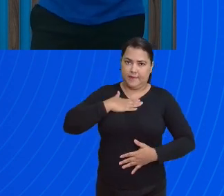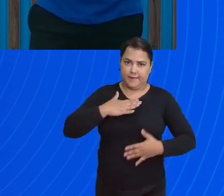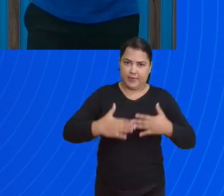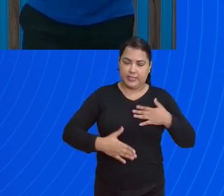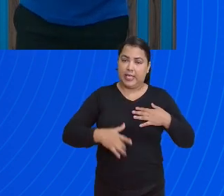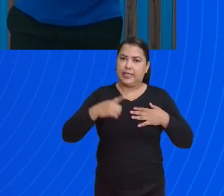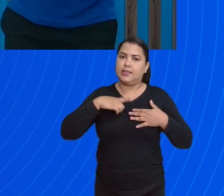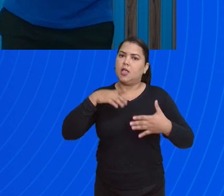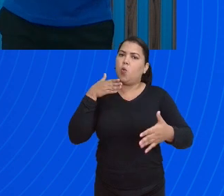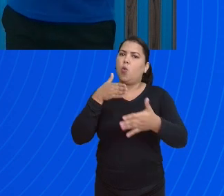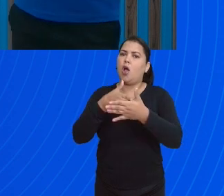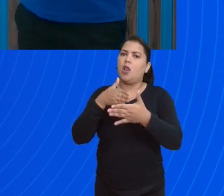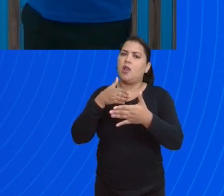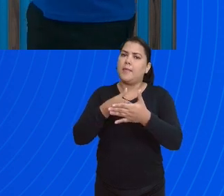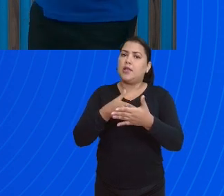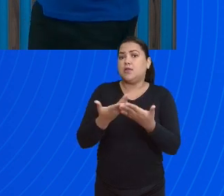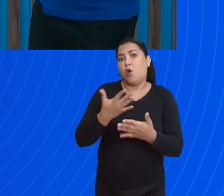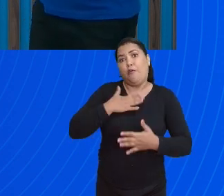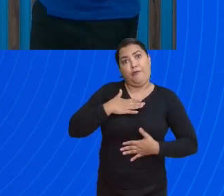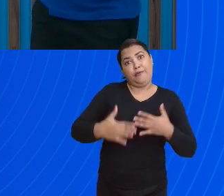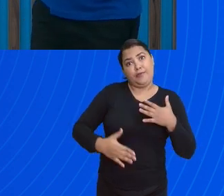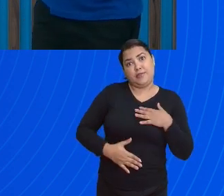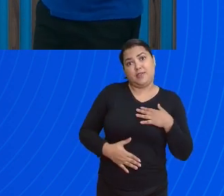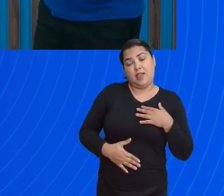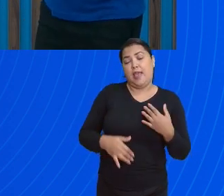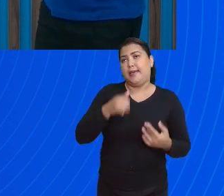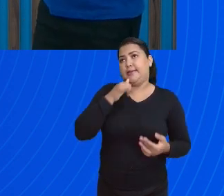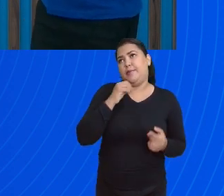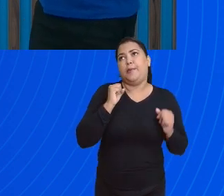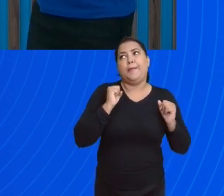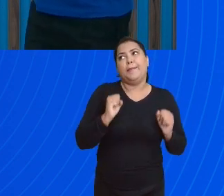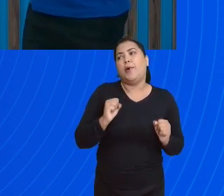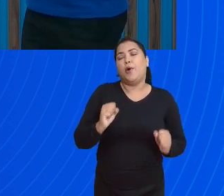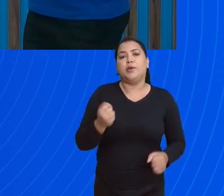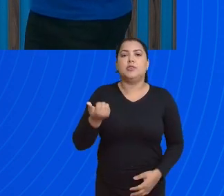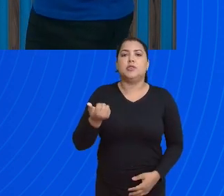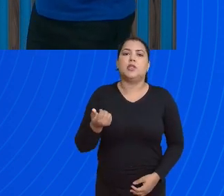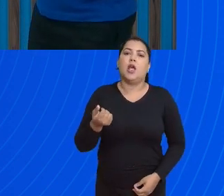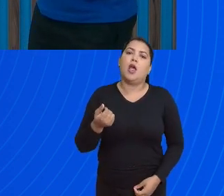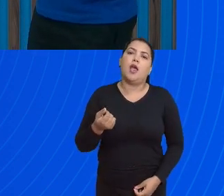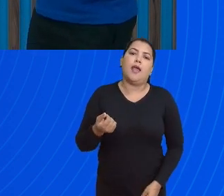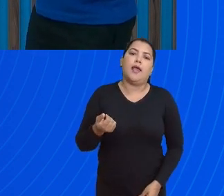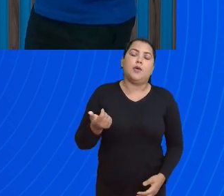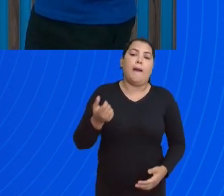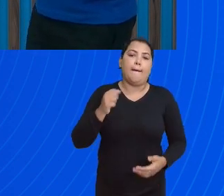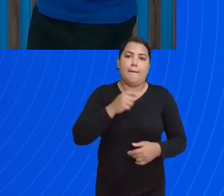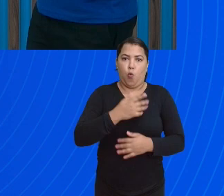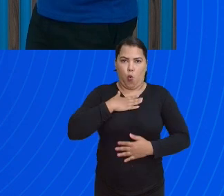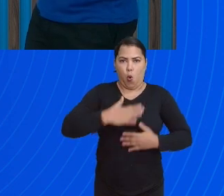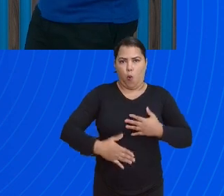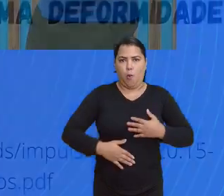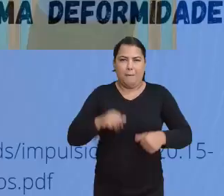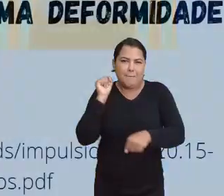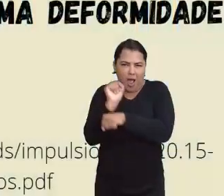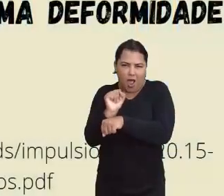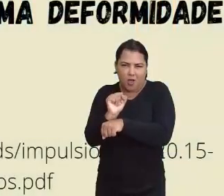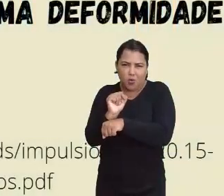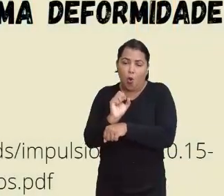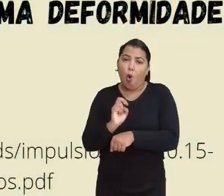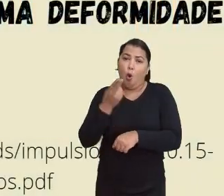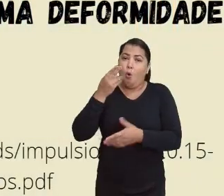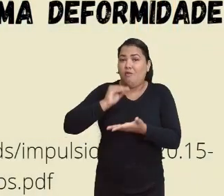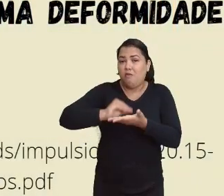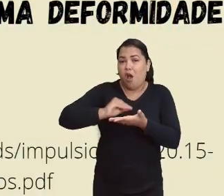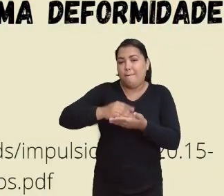uma limitação física, né? Essa limitação, ela pode ser por conta de uma paralisia, como a gente viu, ausência de